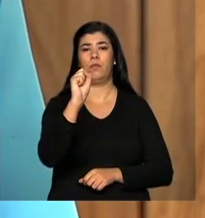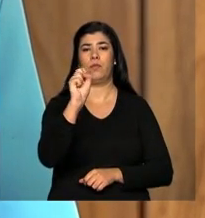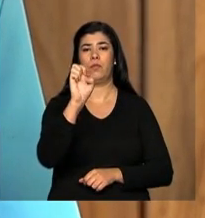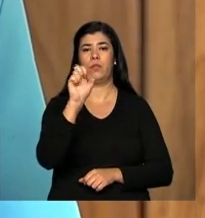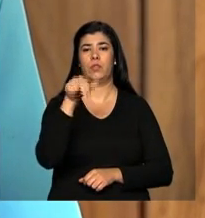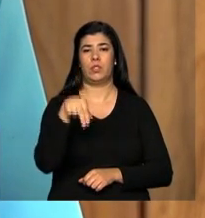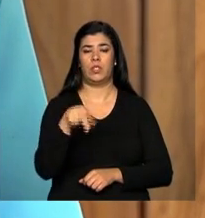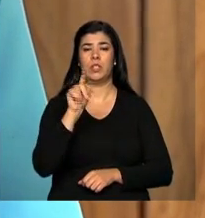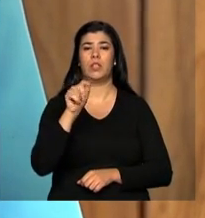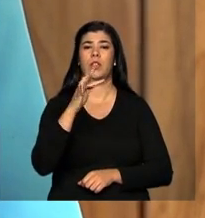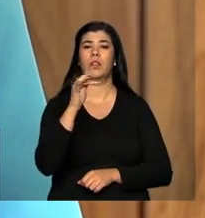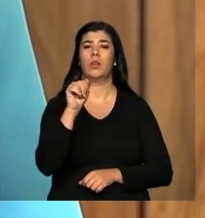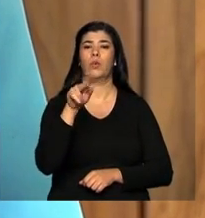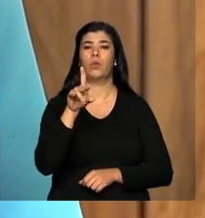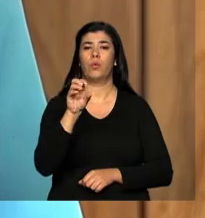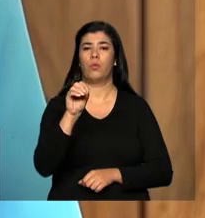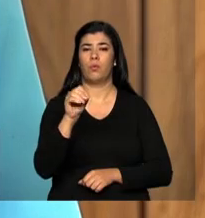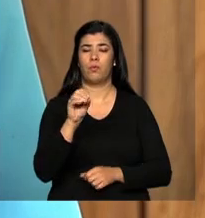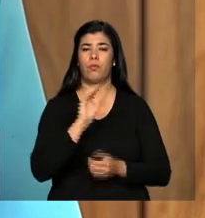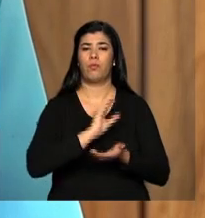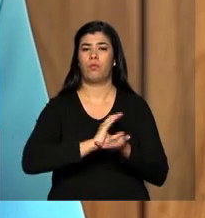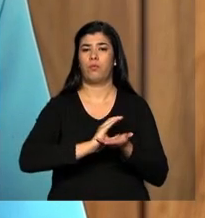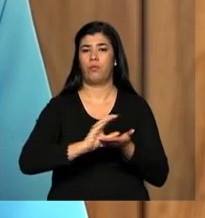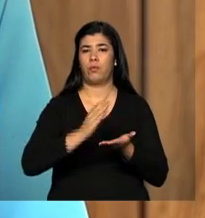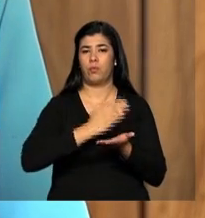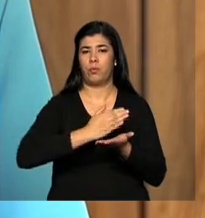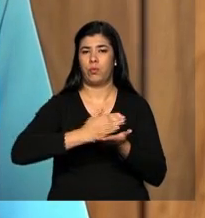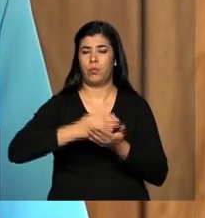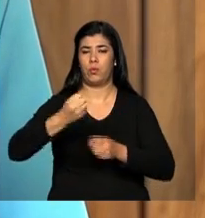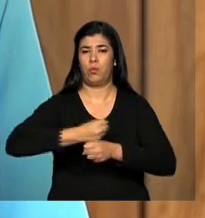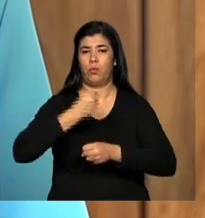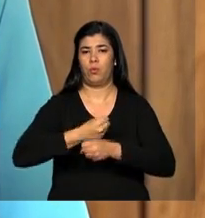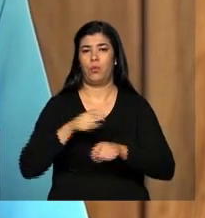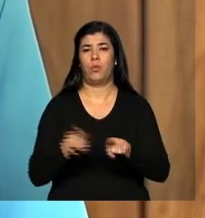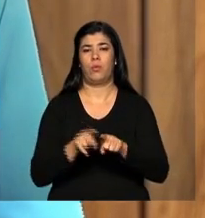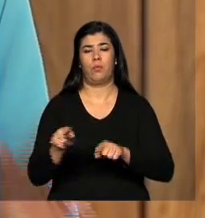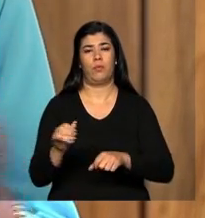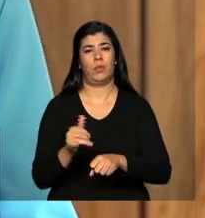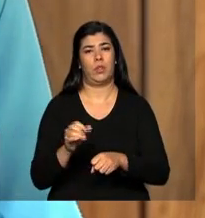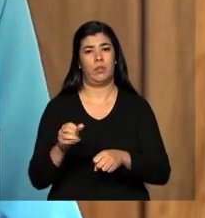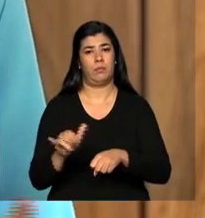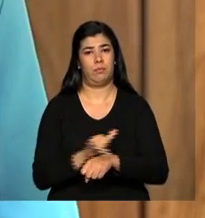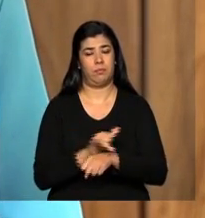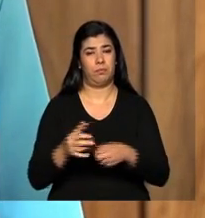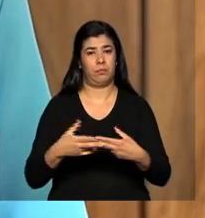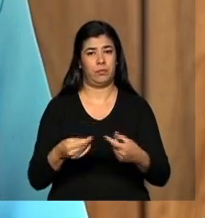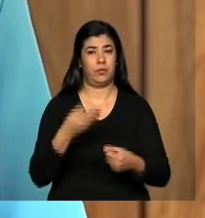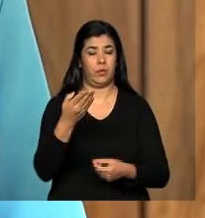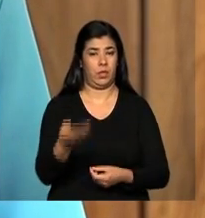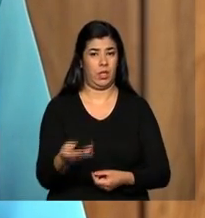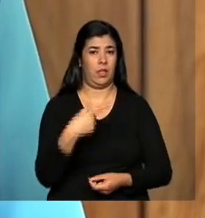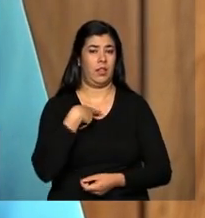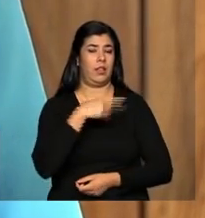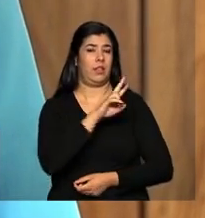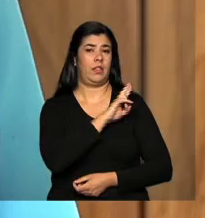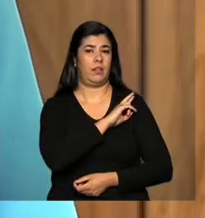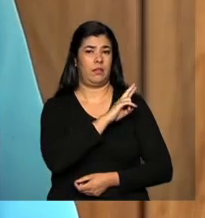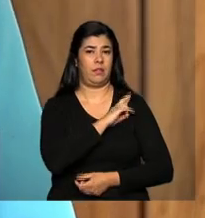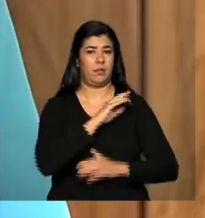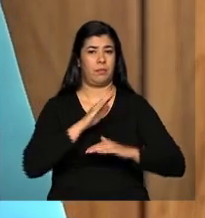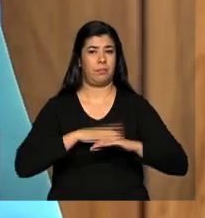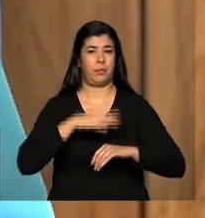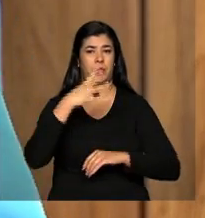no financiamento de obras de infraestrutura. Na verdade, esse fundo foi responsável por mais de